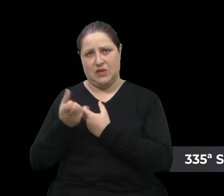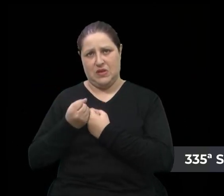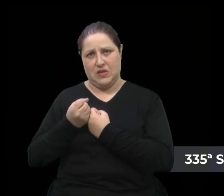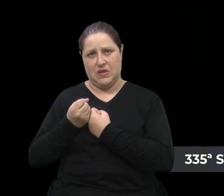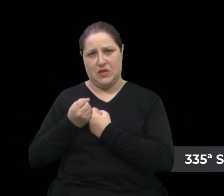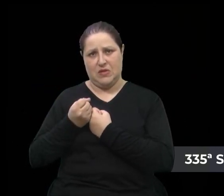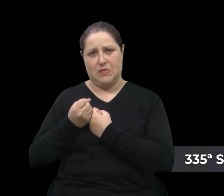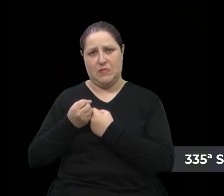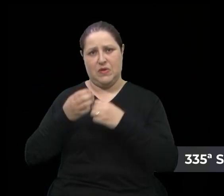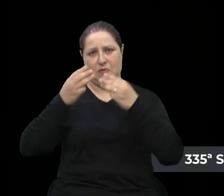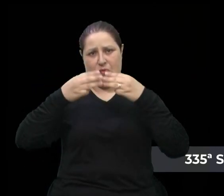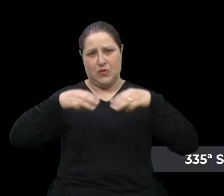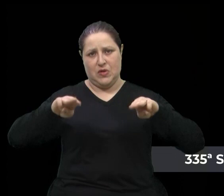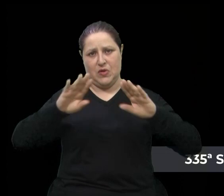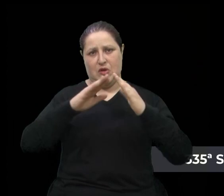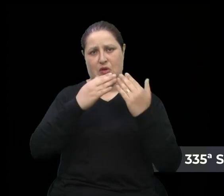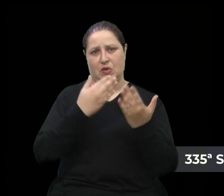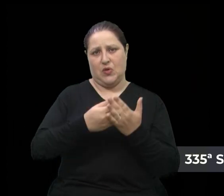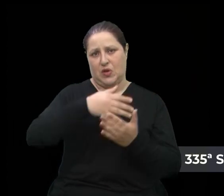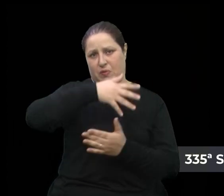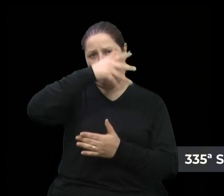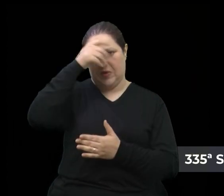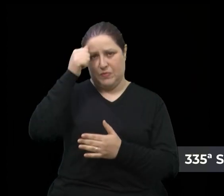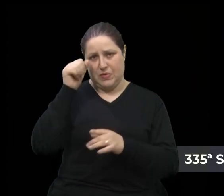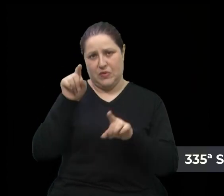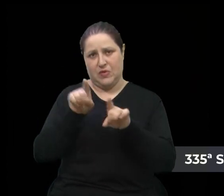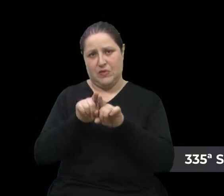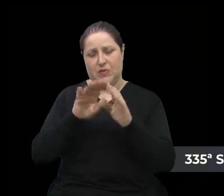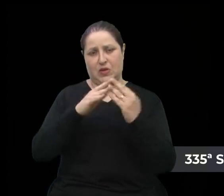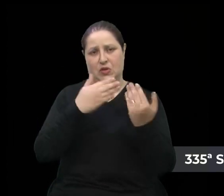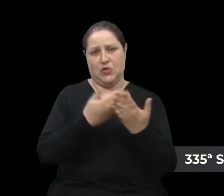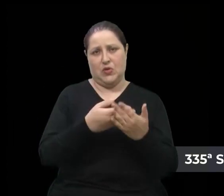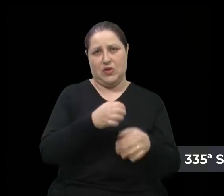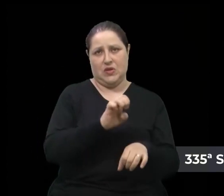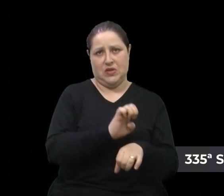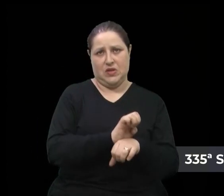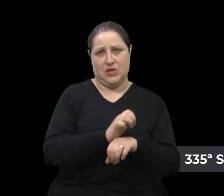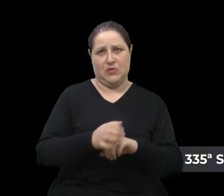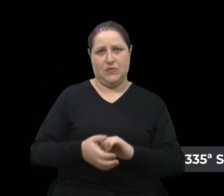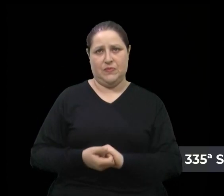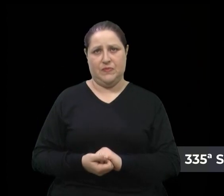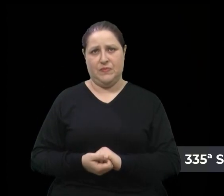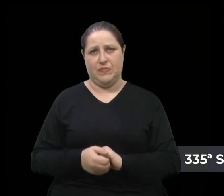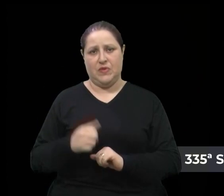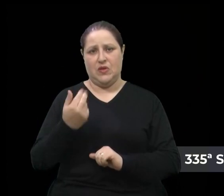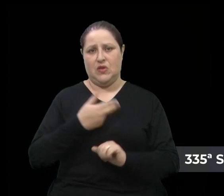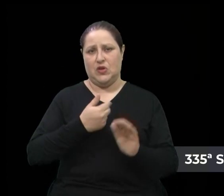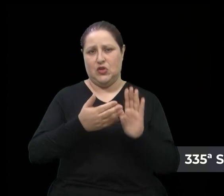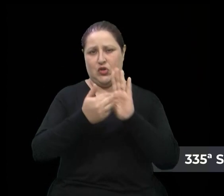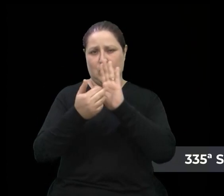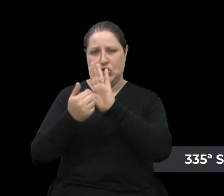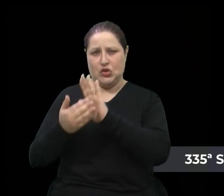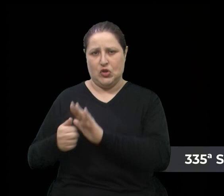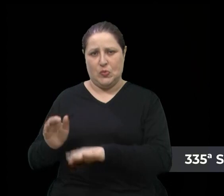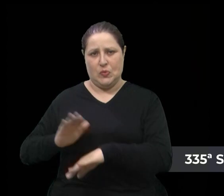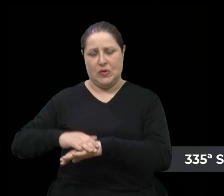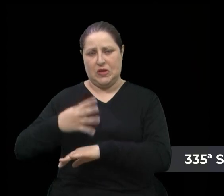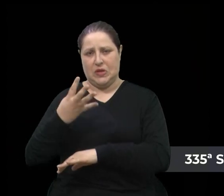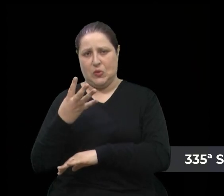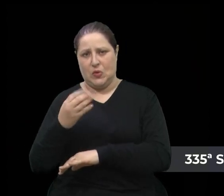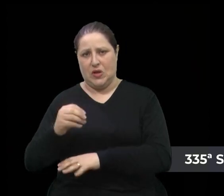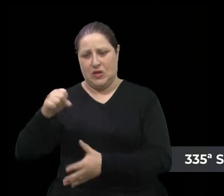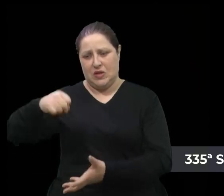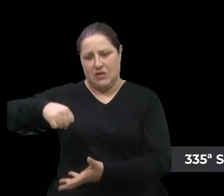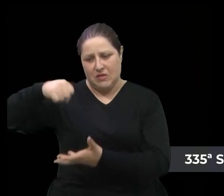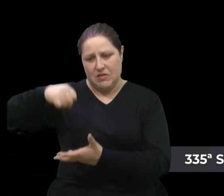neste museu as escolas municipais e até mesmo as escolas estaduais. Então, nós tiramos mais de 40 sacos de lixos, foram